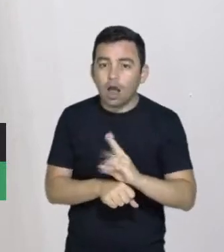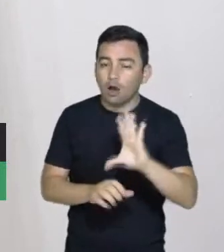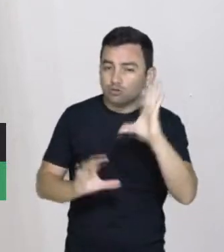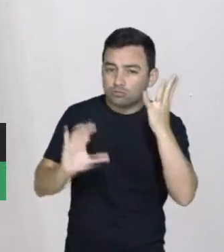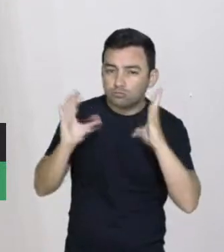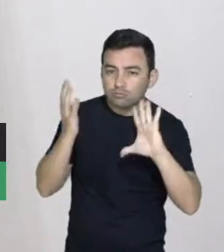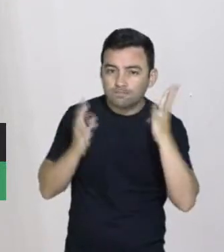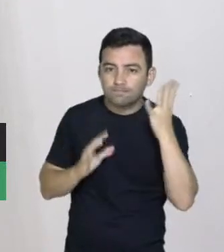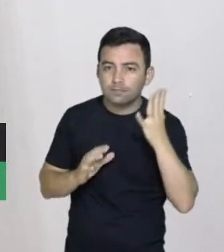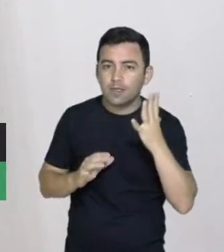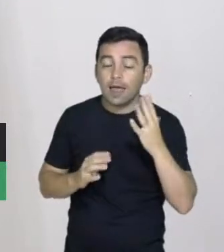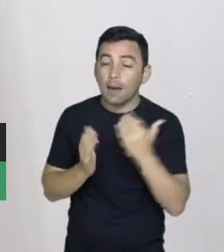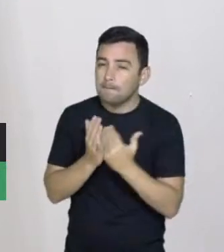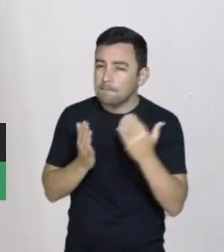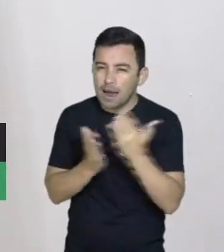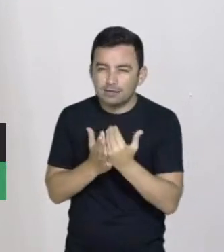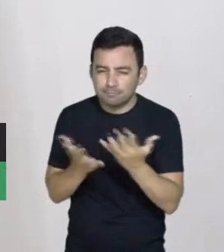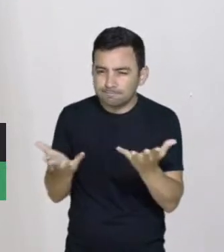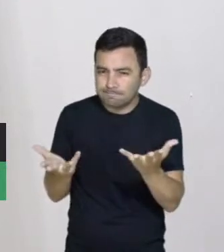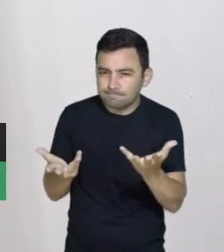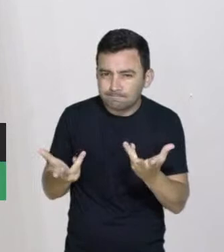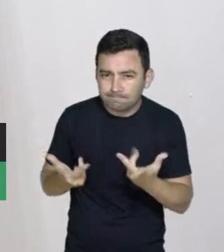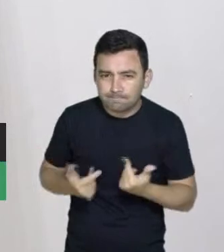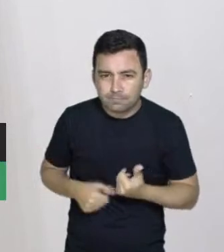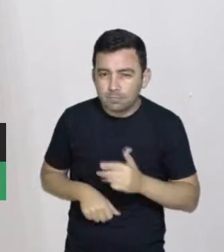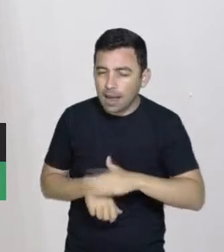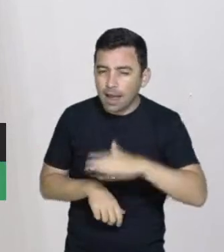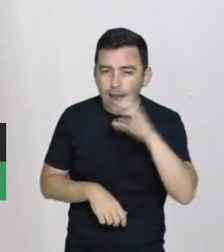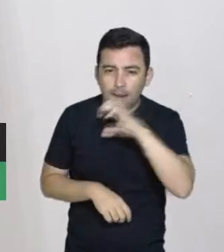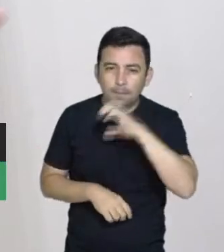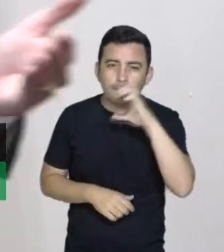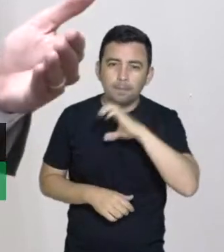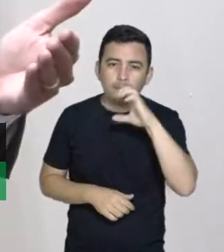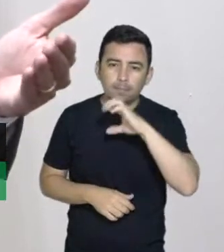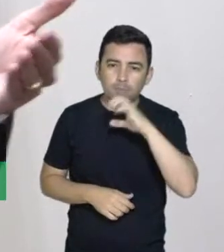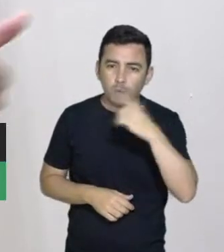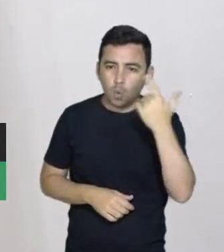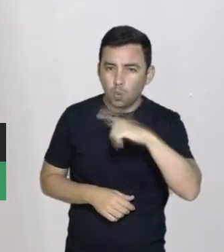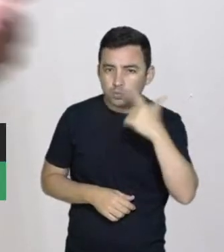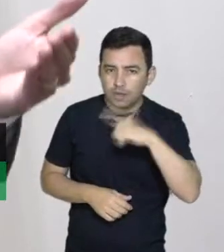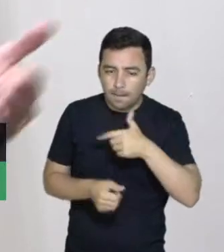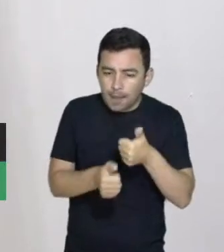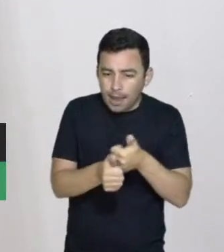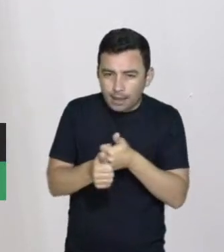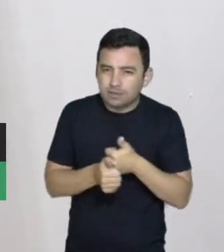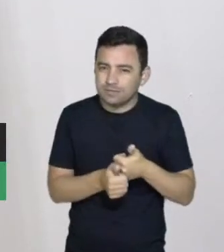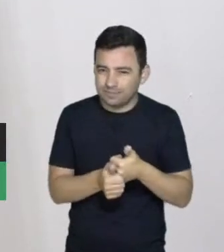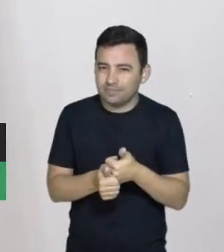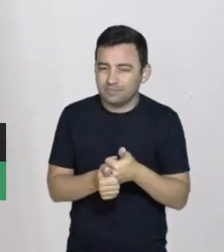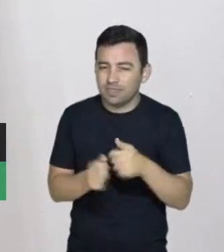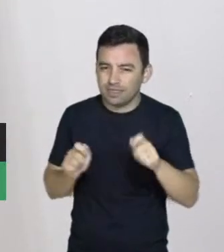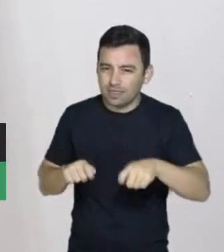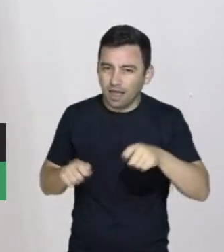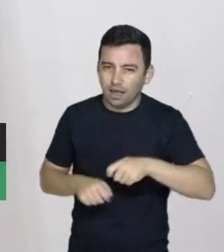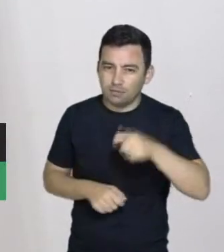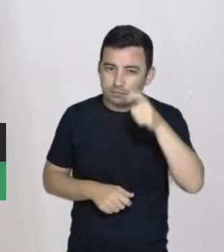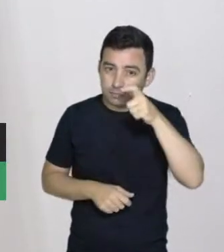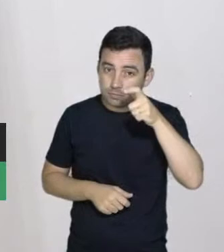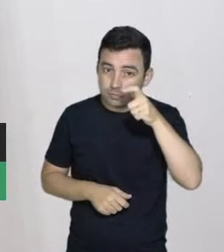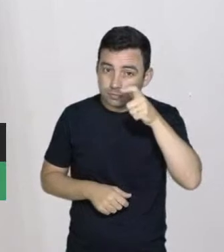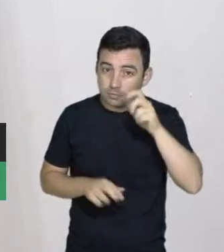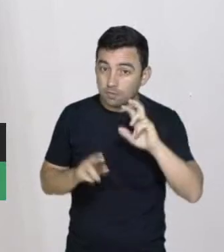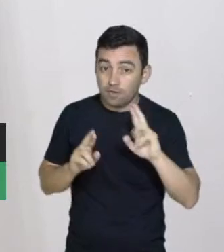de um modo muito mais eficiente, de um modo muito mais acelerado, está na porta das pessoas e, portanto, o acompanhamento, ele é muito